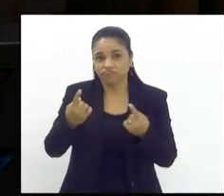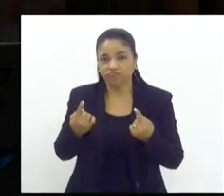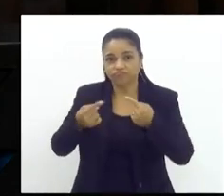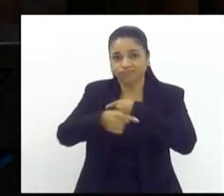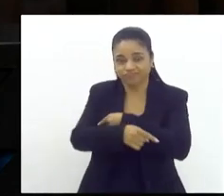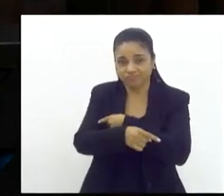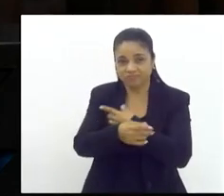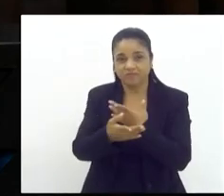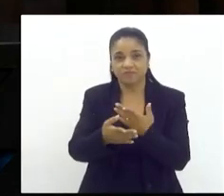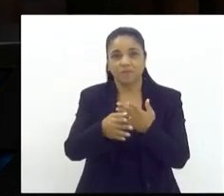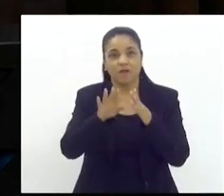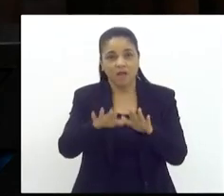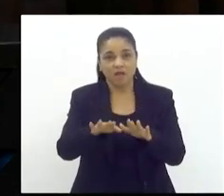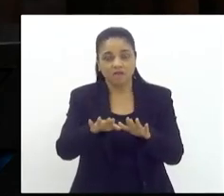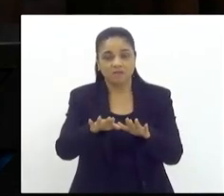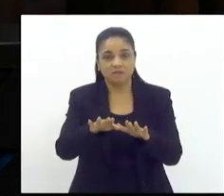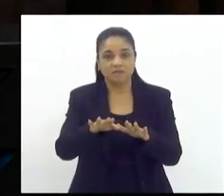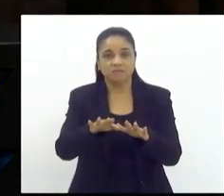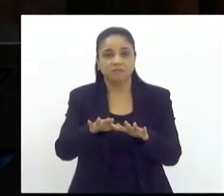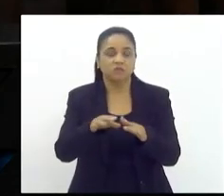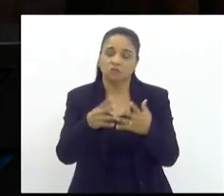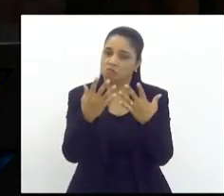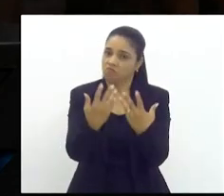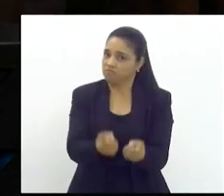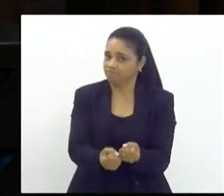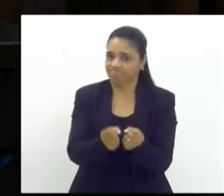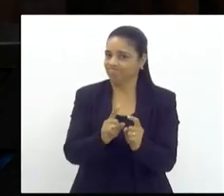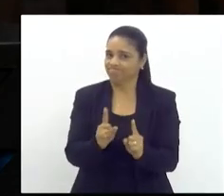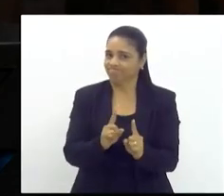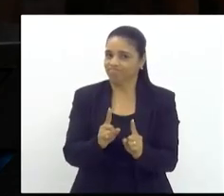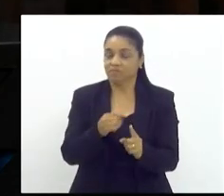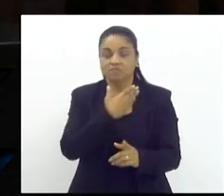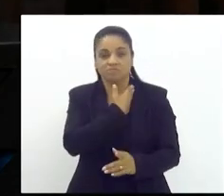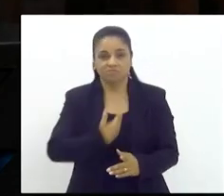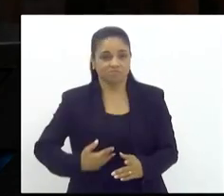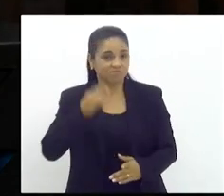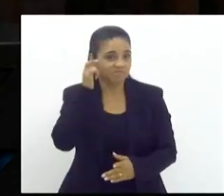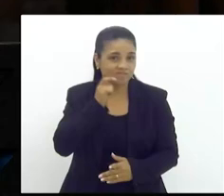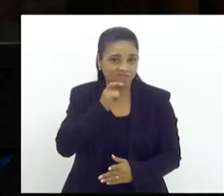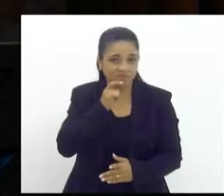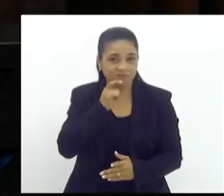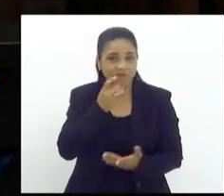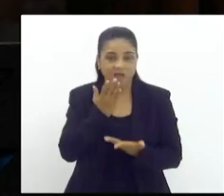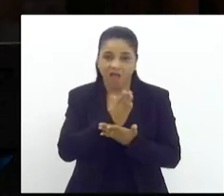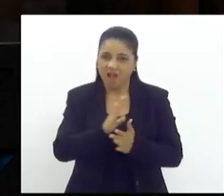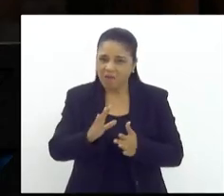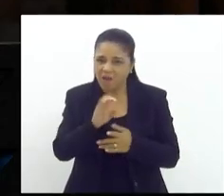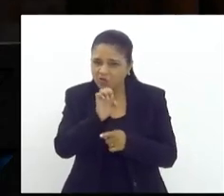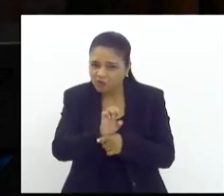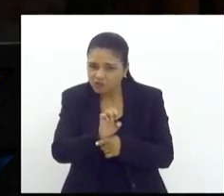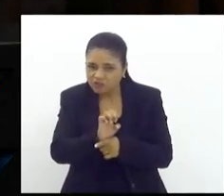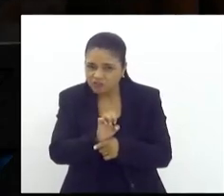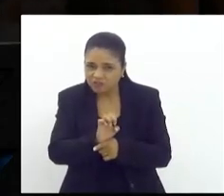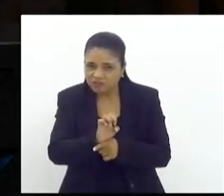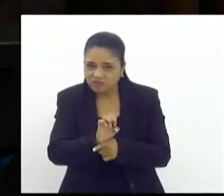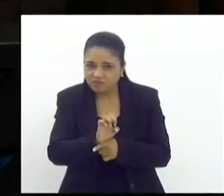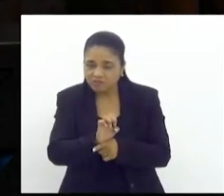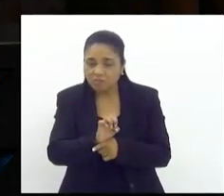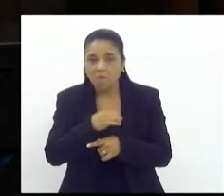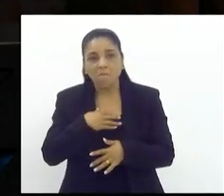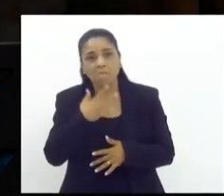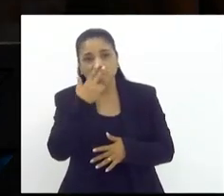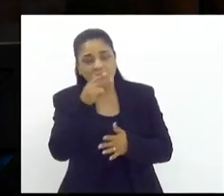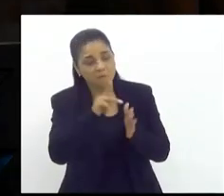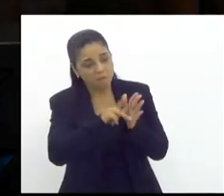mas nós não vamos permitir que Cláudio Castro termine de acabar com estado porque parece que o projeto é esse